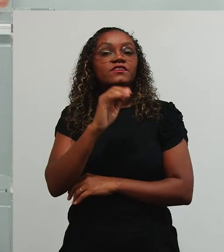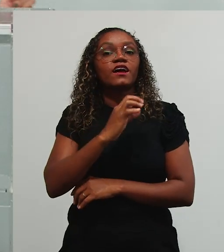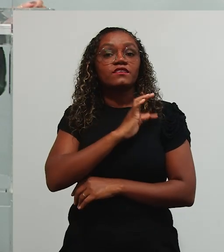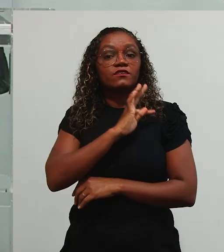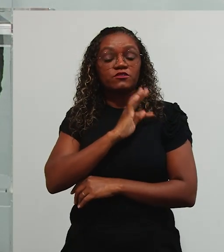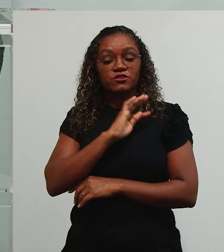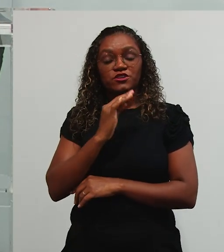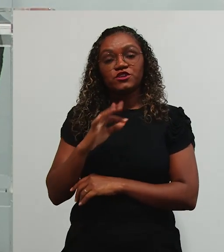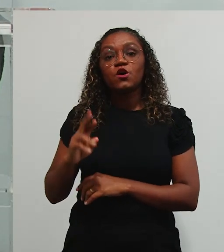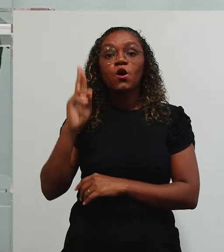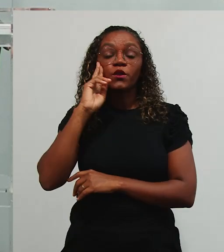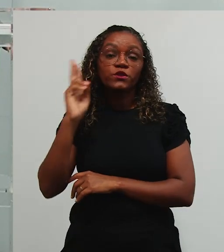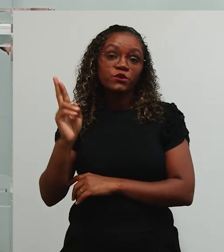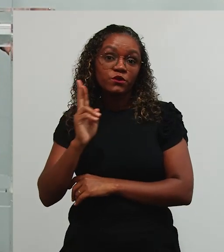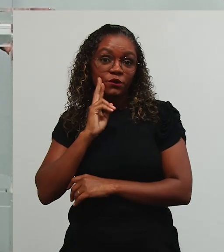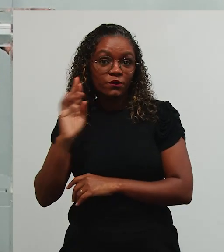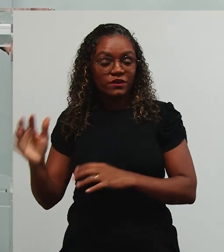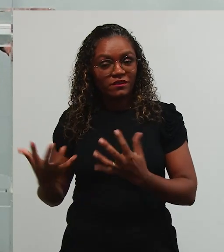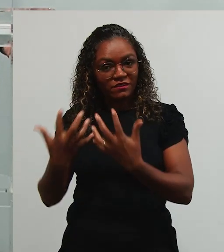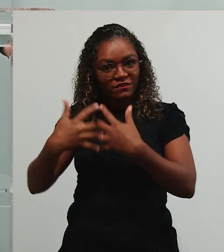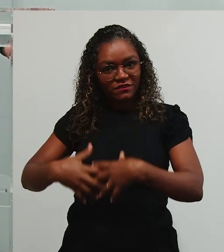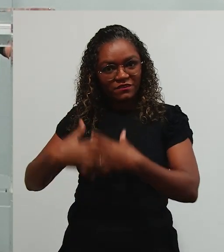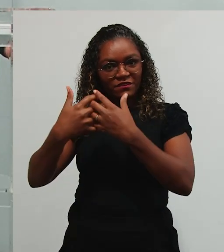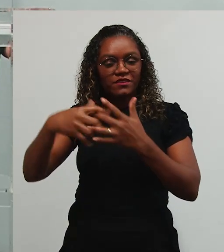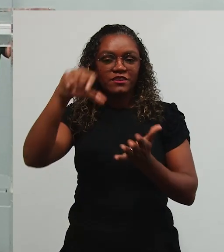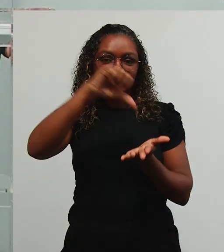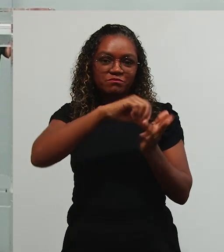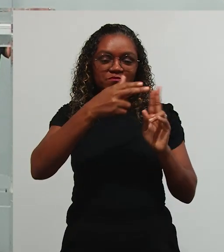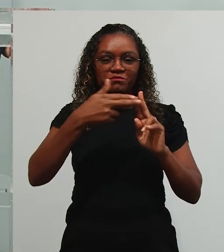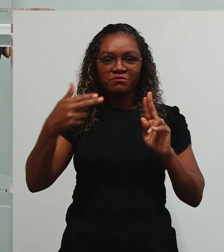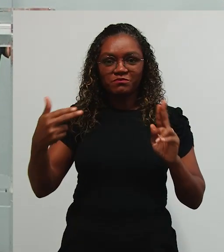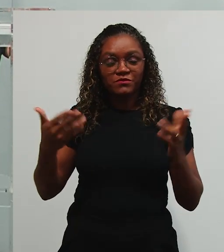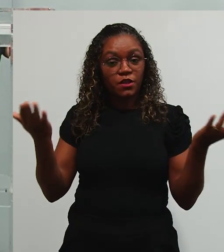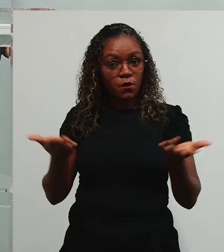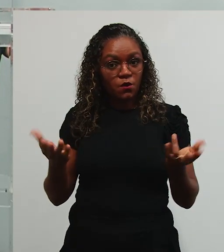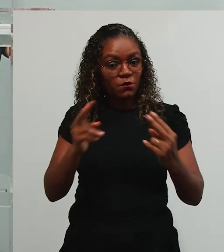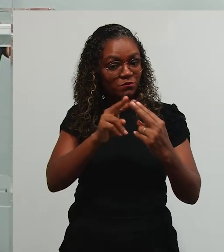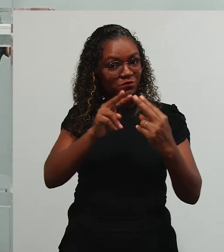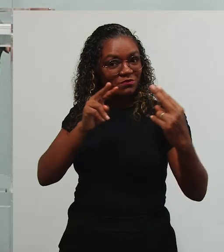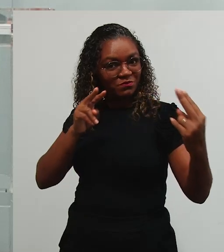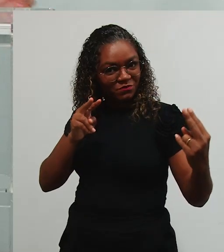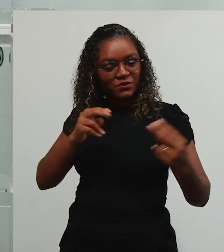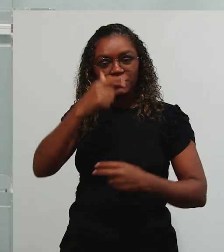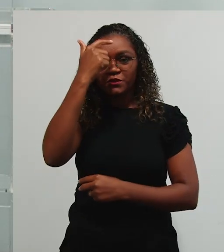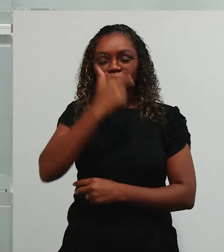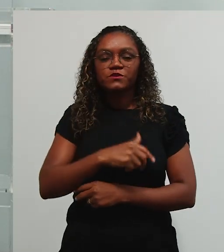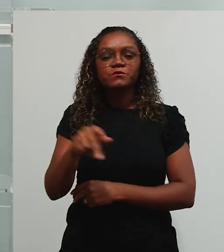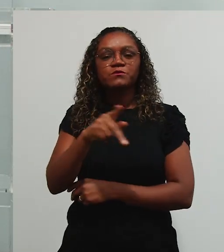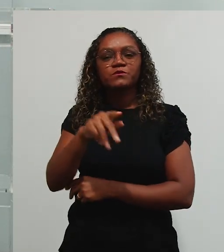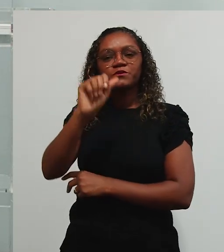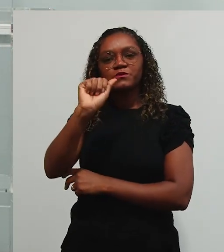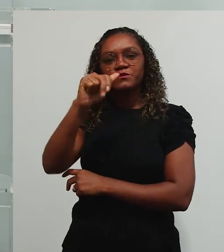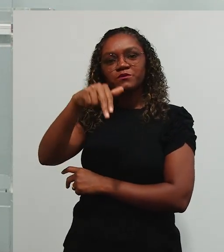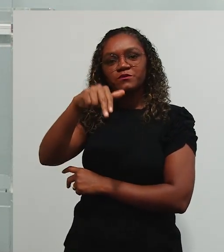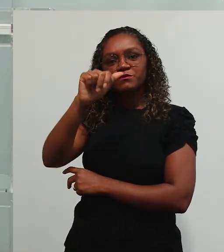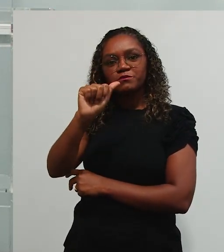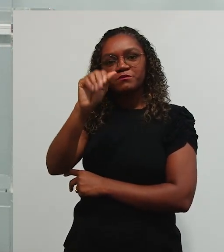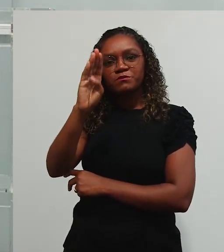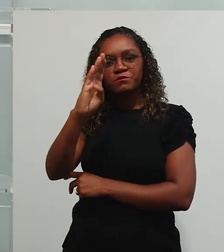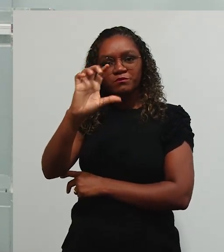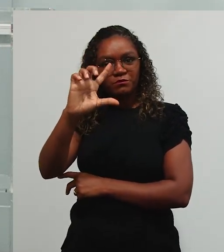IFRO, Campus Porto Velho, Zona Norte. Você está na Educação à Distância. E eu sou a professora Anabela